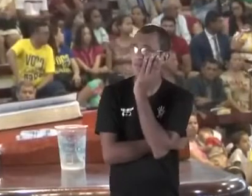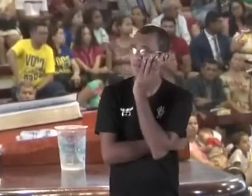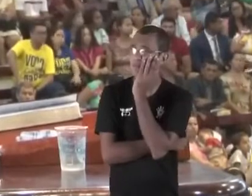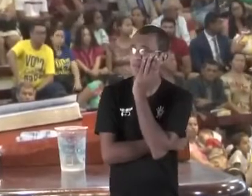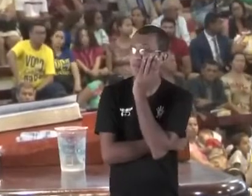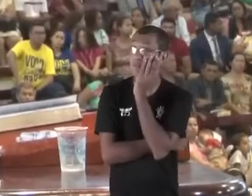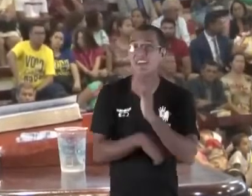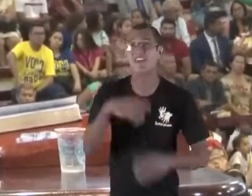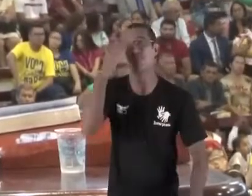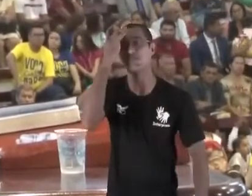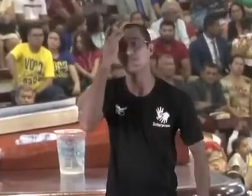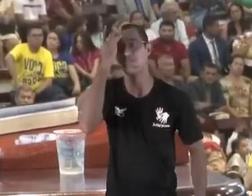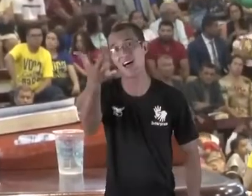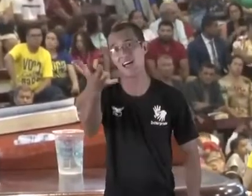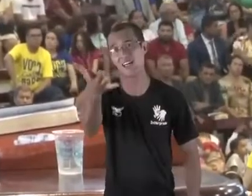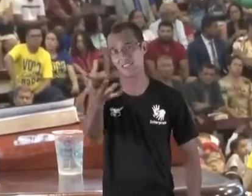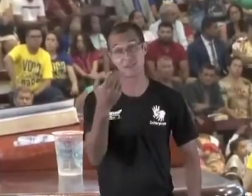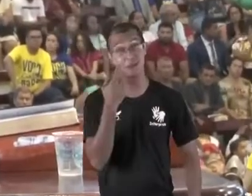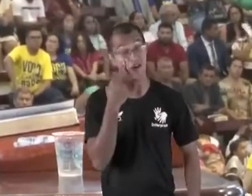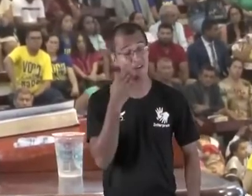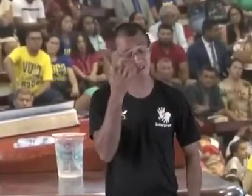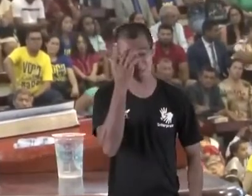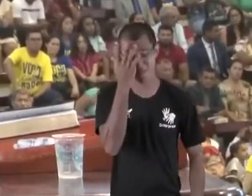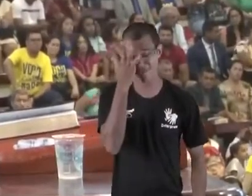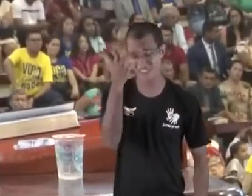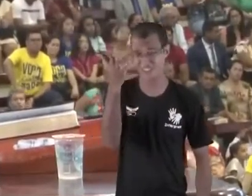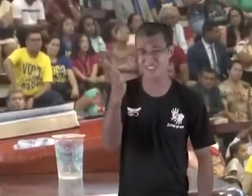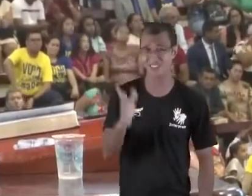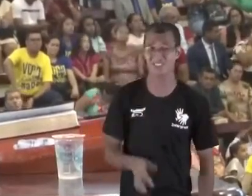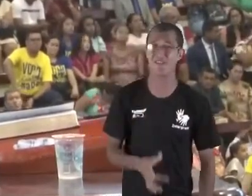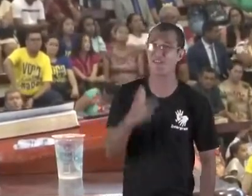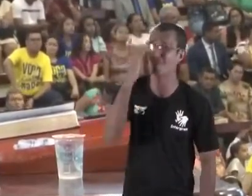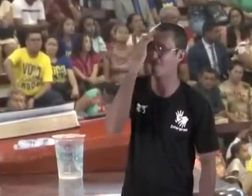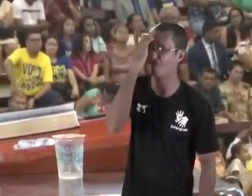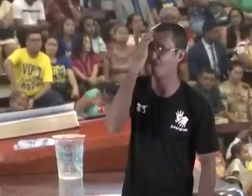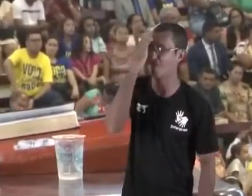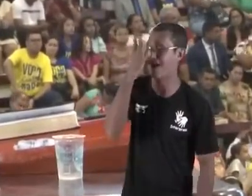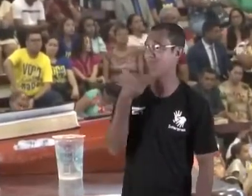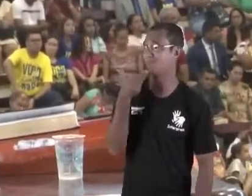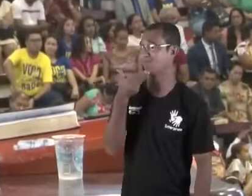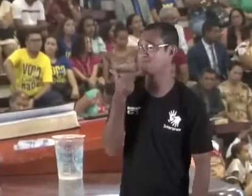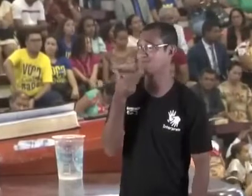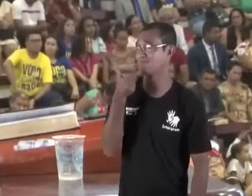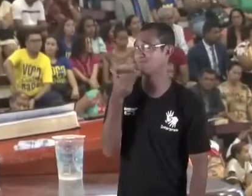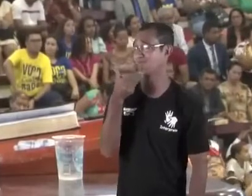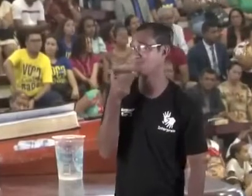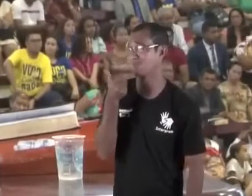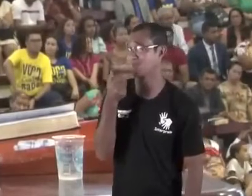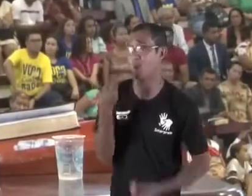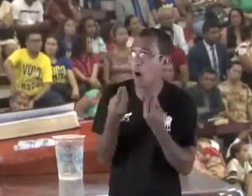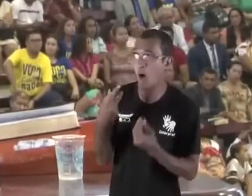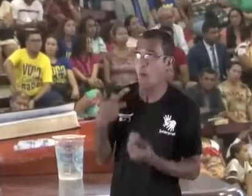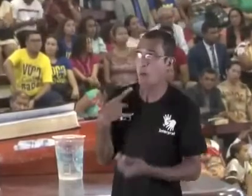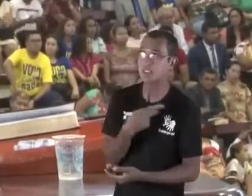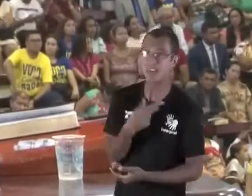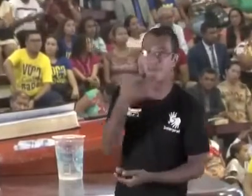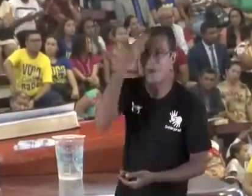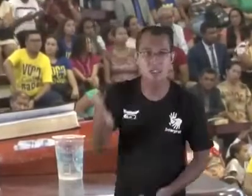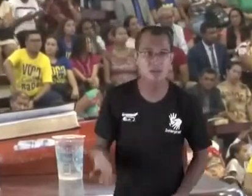É fácil. É fácil. É fácil. Como, pastor, que é fácil? É